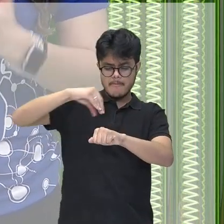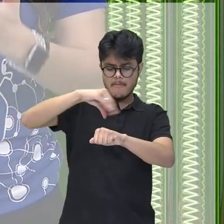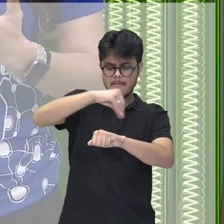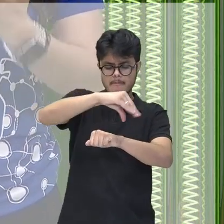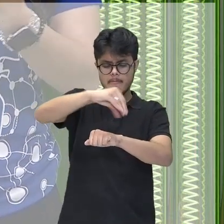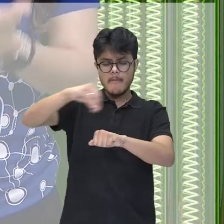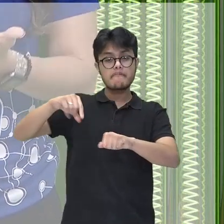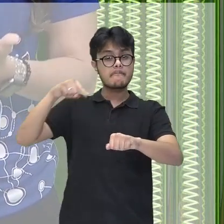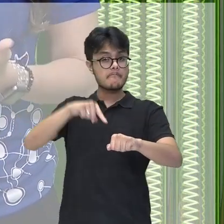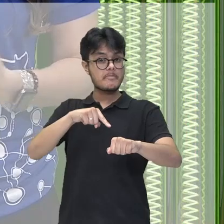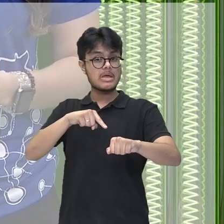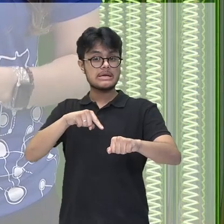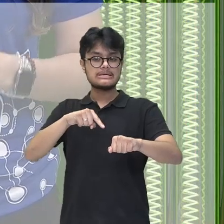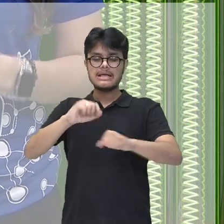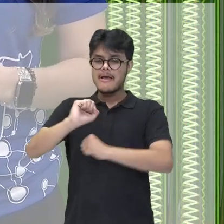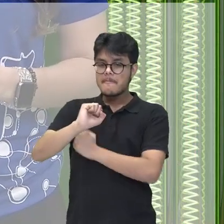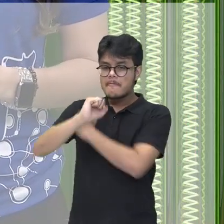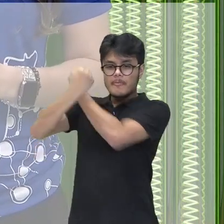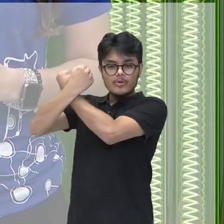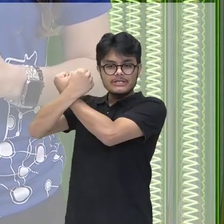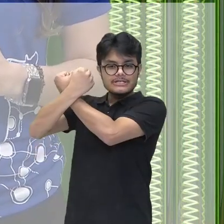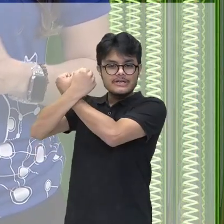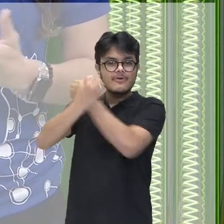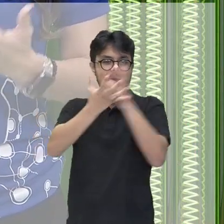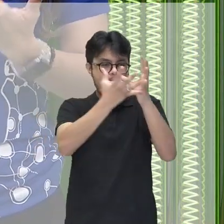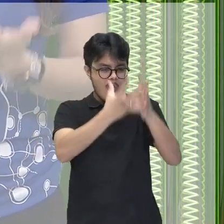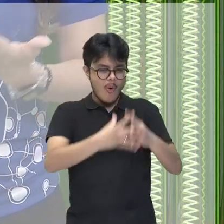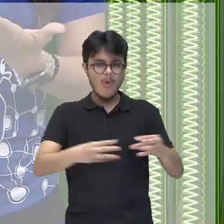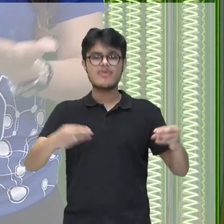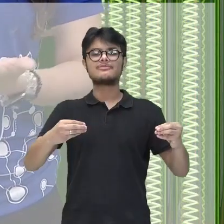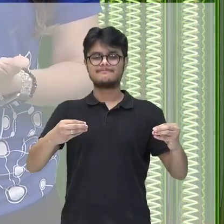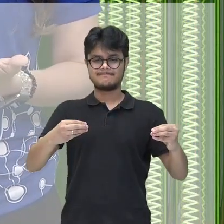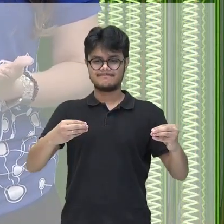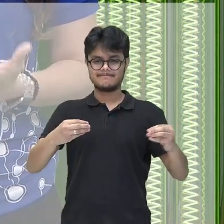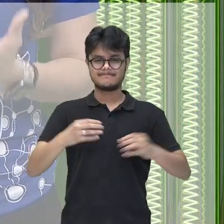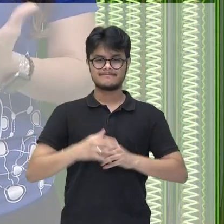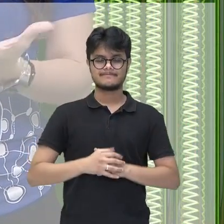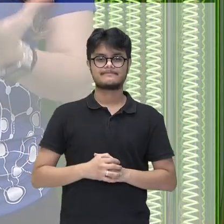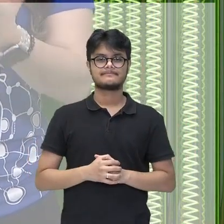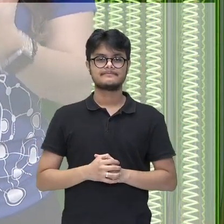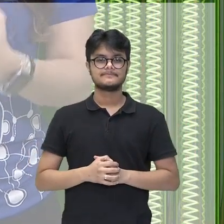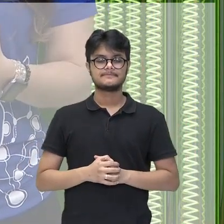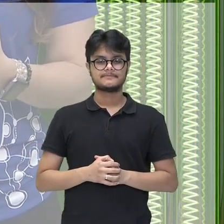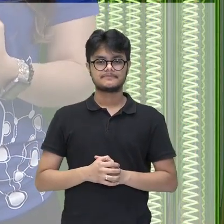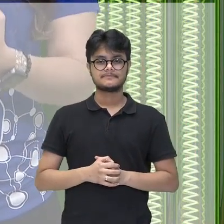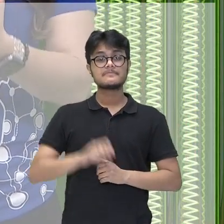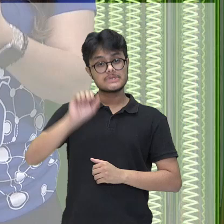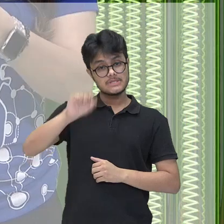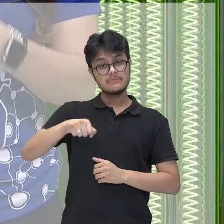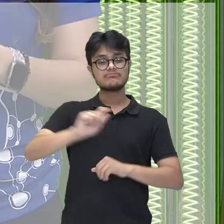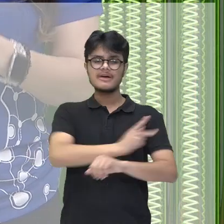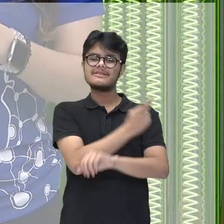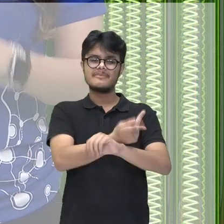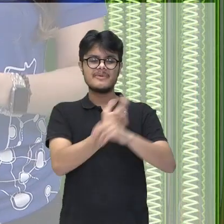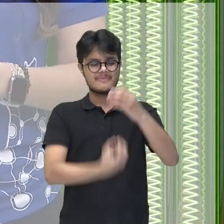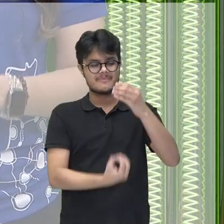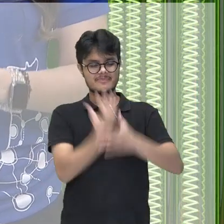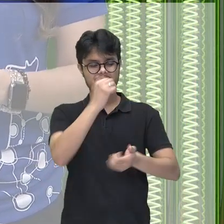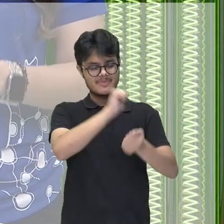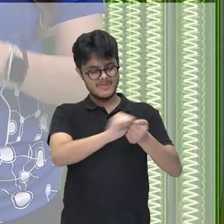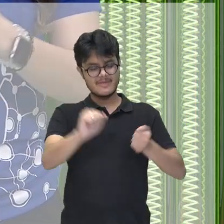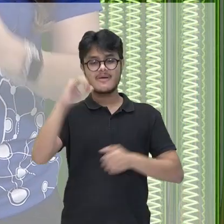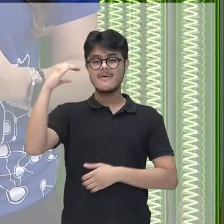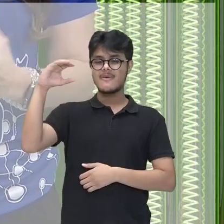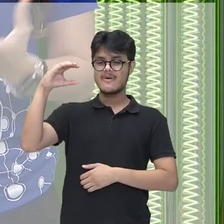que, impediu que a decomposição fosse completa, fazendo com que esse carbono